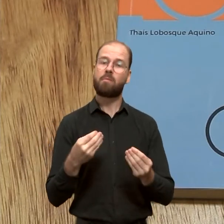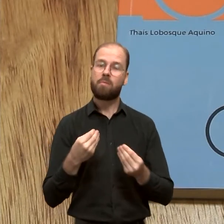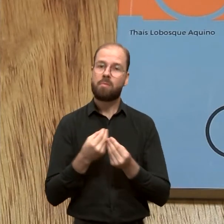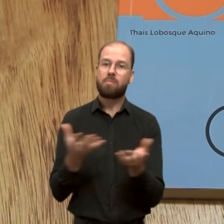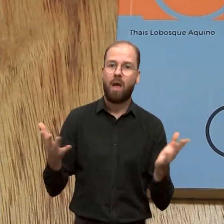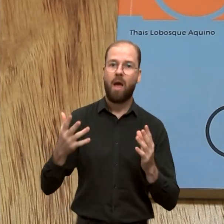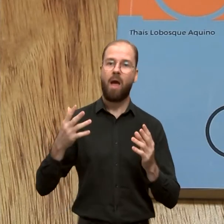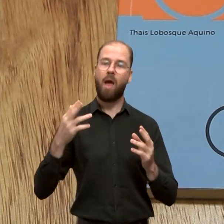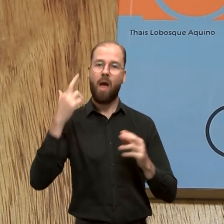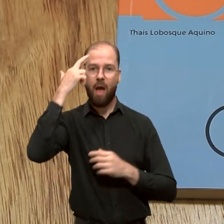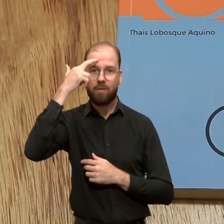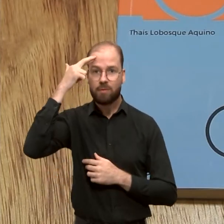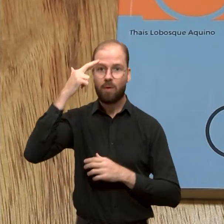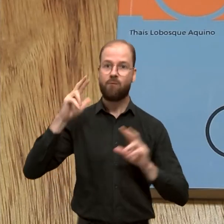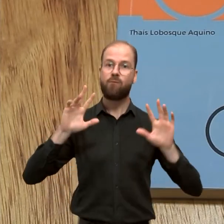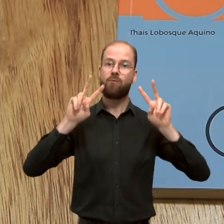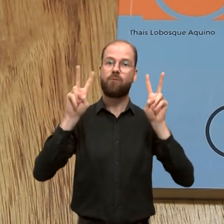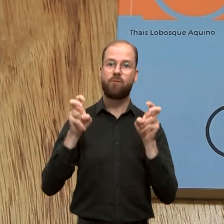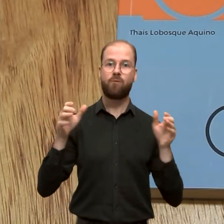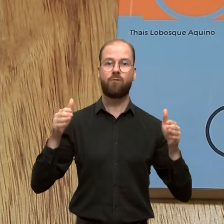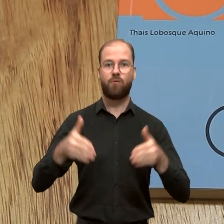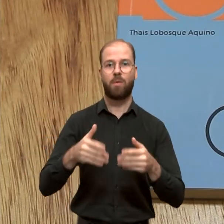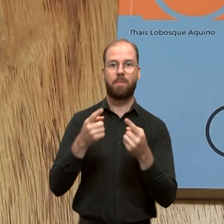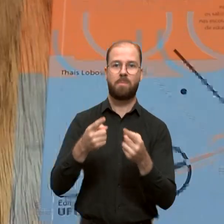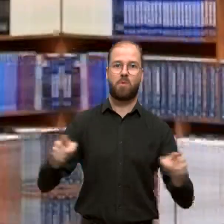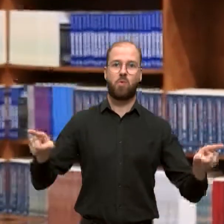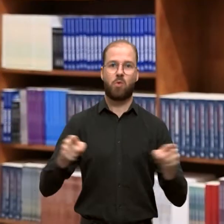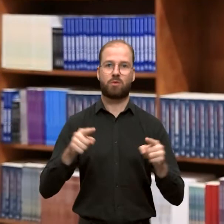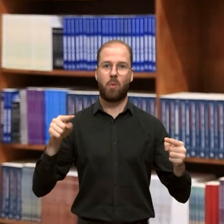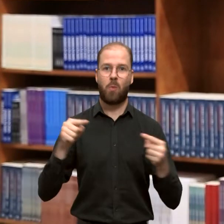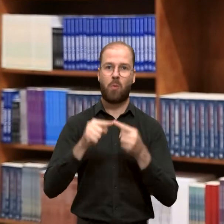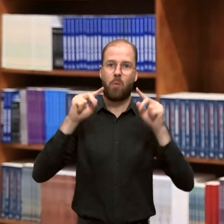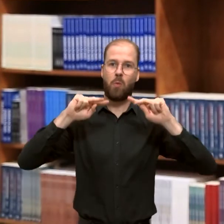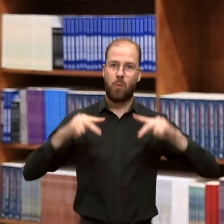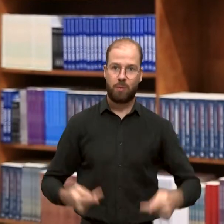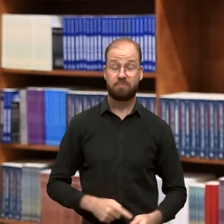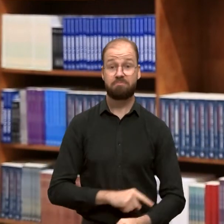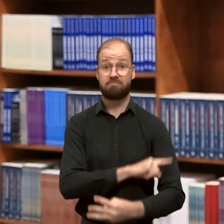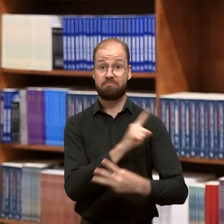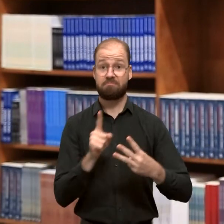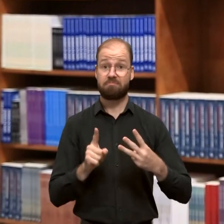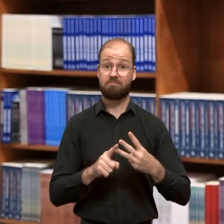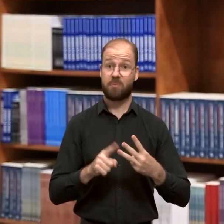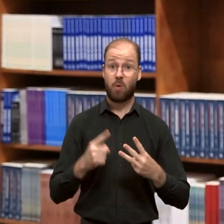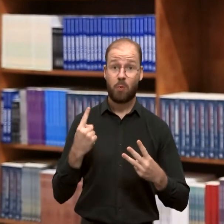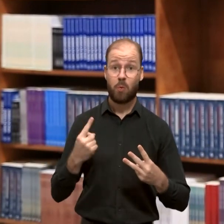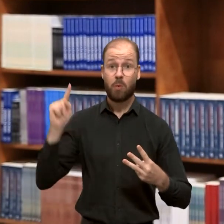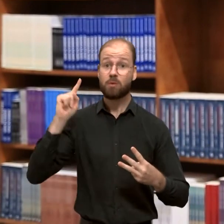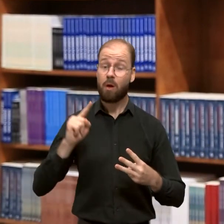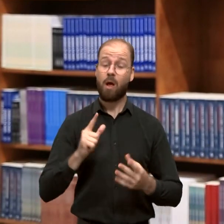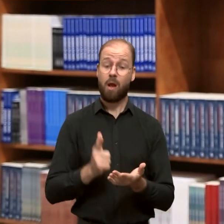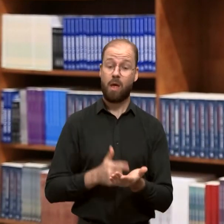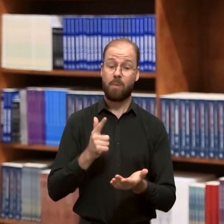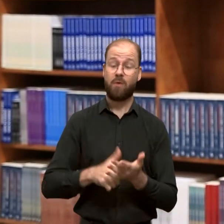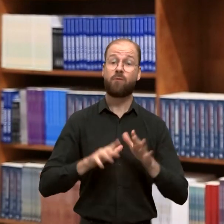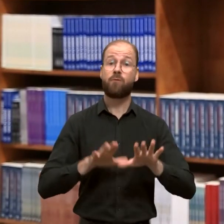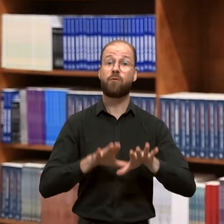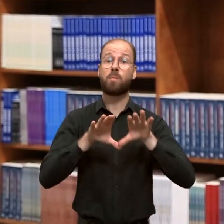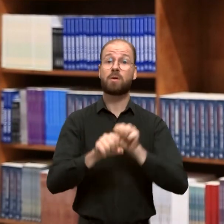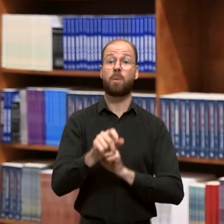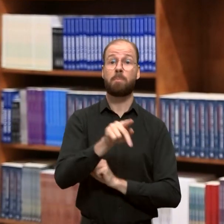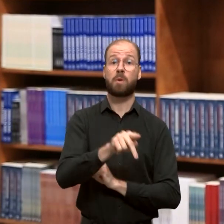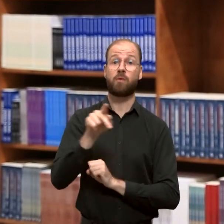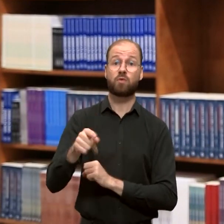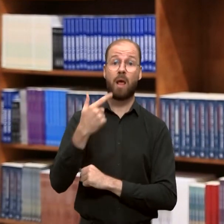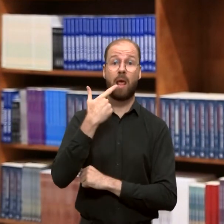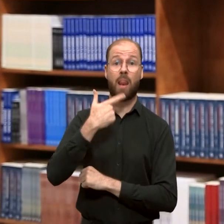para uma educação musical humanizada. Finalizamos com formação de professores de línguas